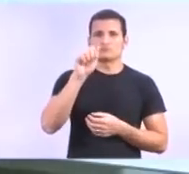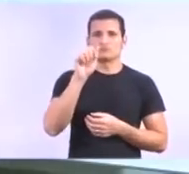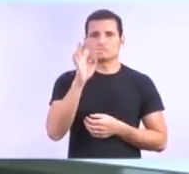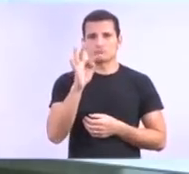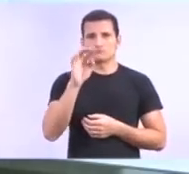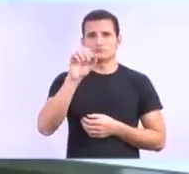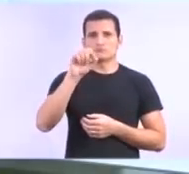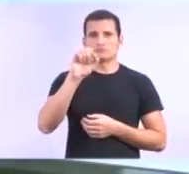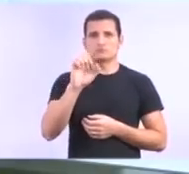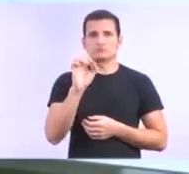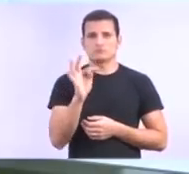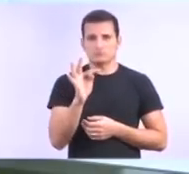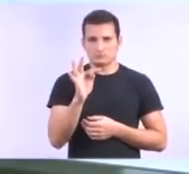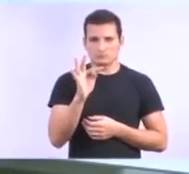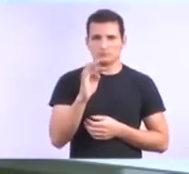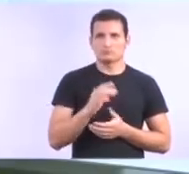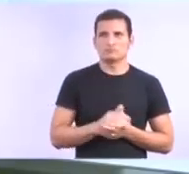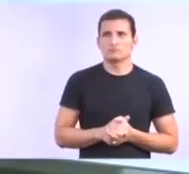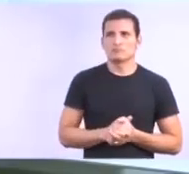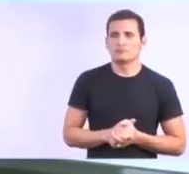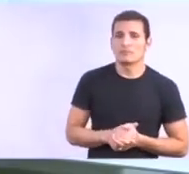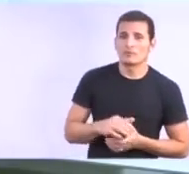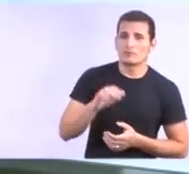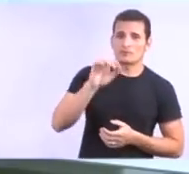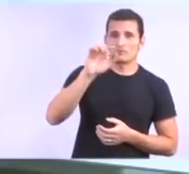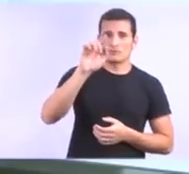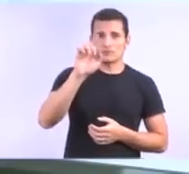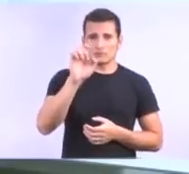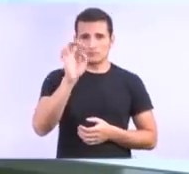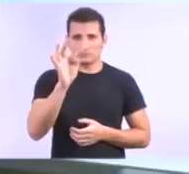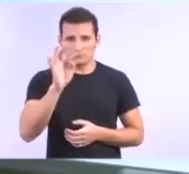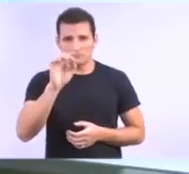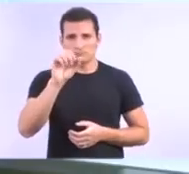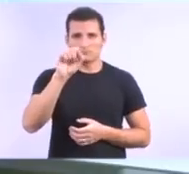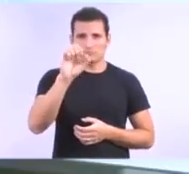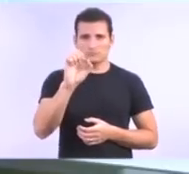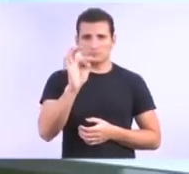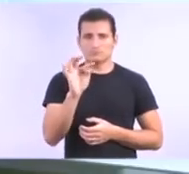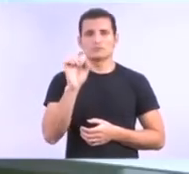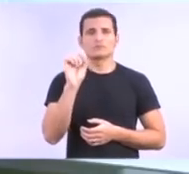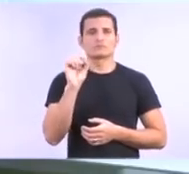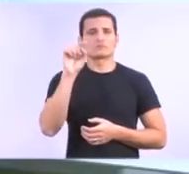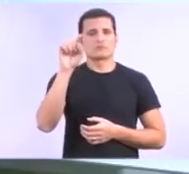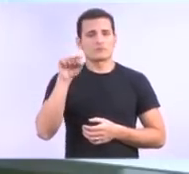setters. Quer dizer, getters e setters são mecanismos que permitem, né,